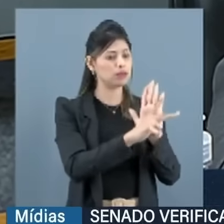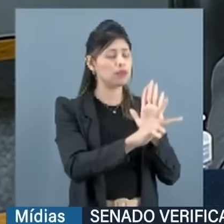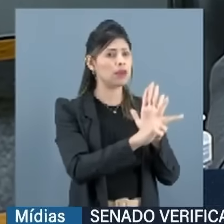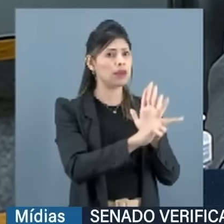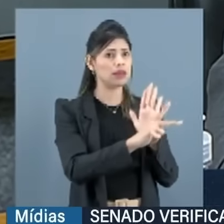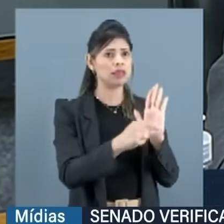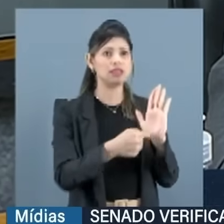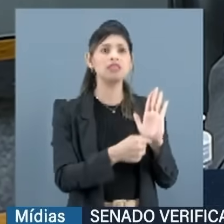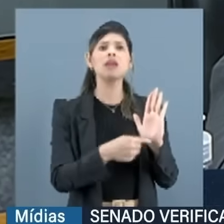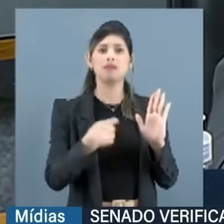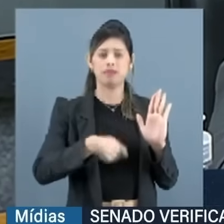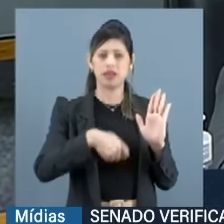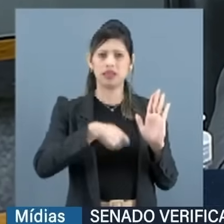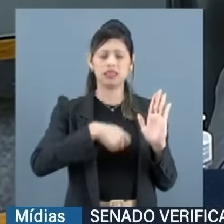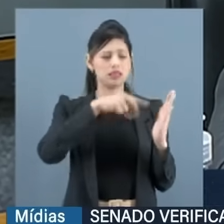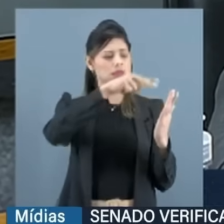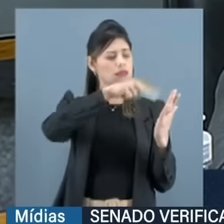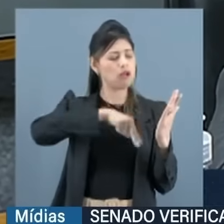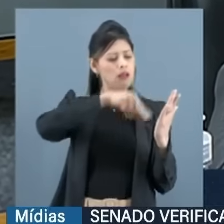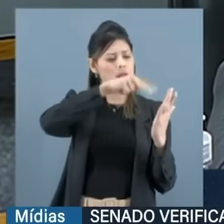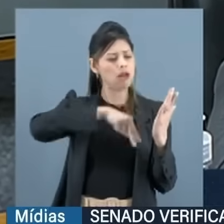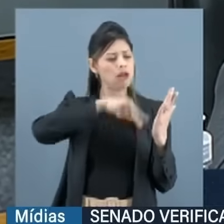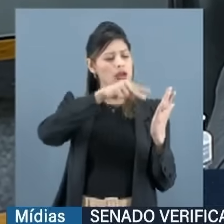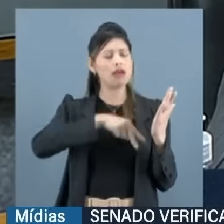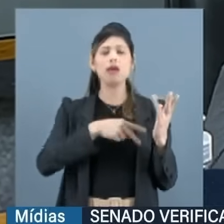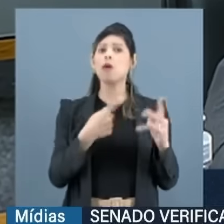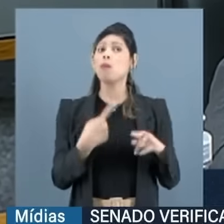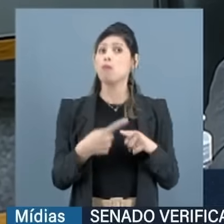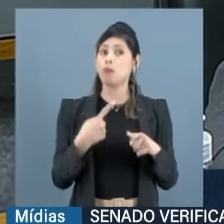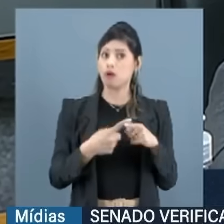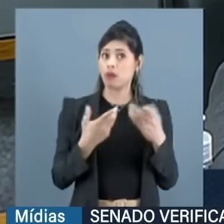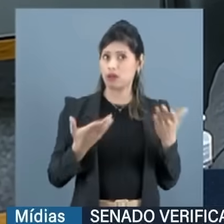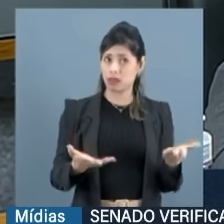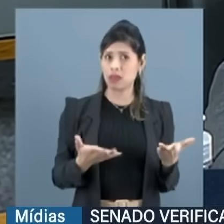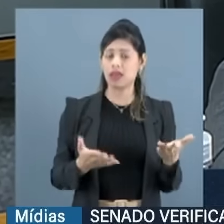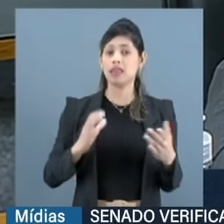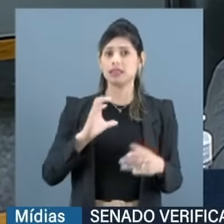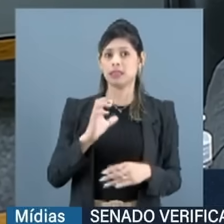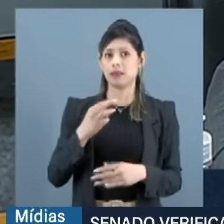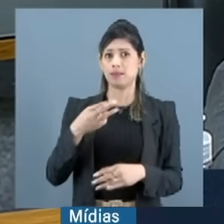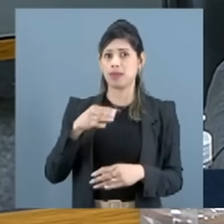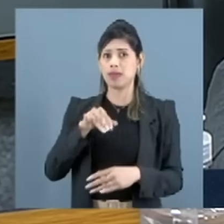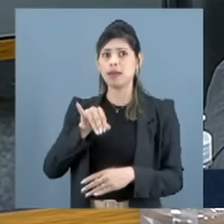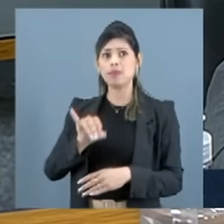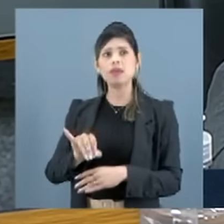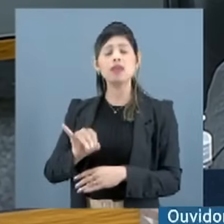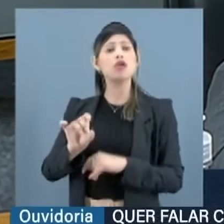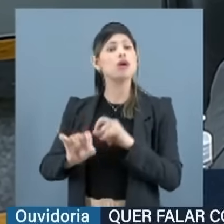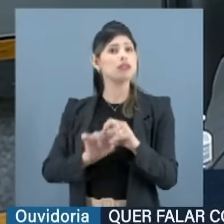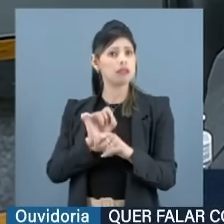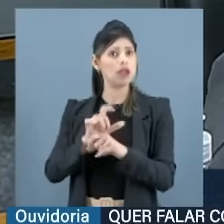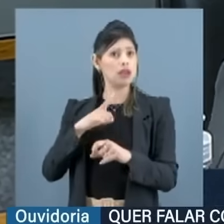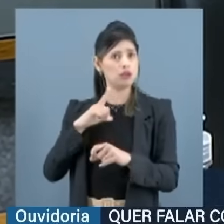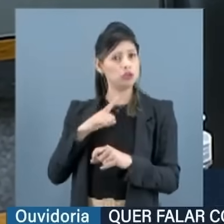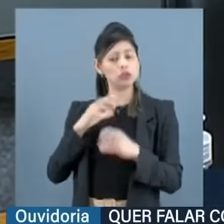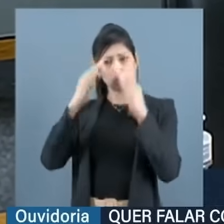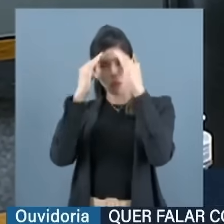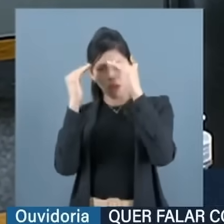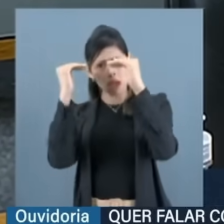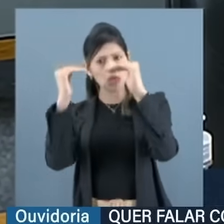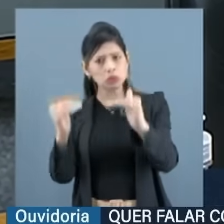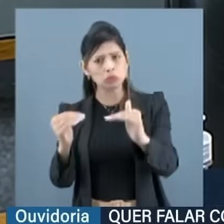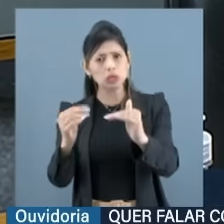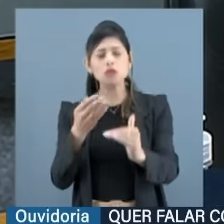gente, como disse o senador Flávio aqui, que a CPMI realmente possa dar o respeito para poder exigir dos outros, como é que